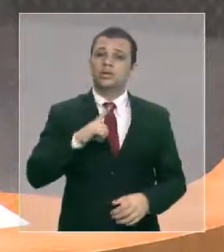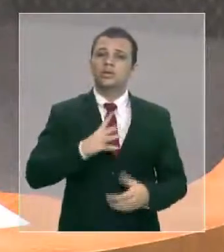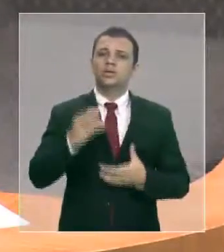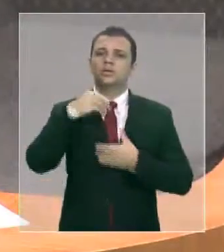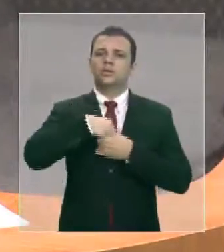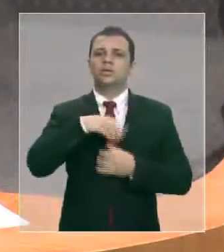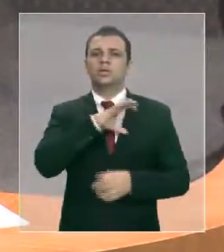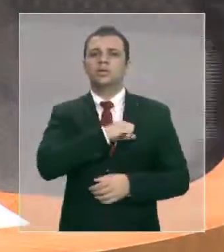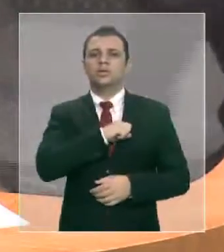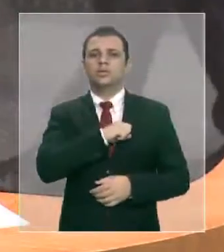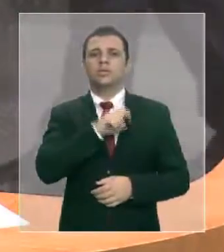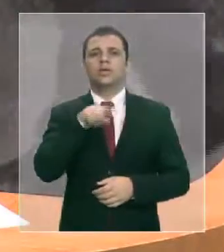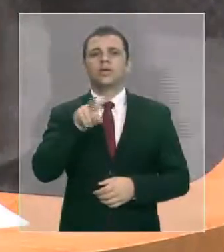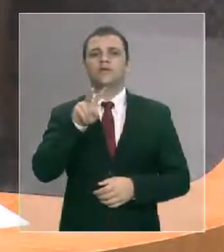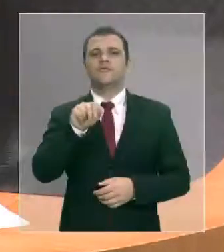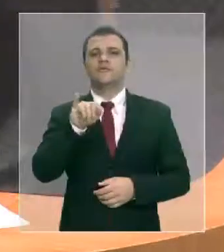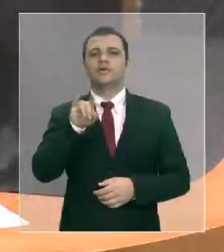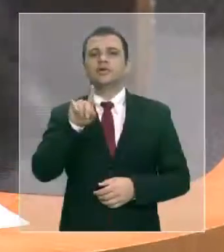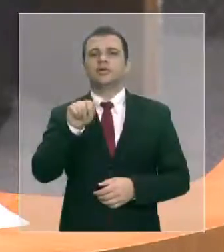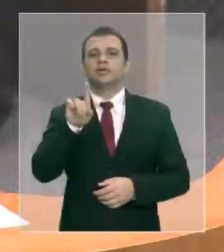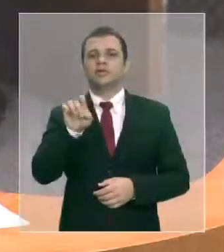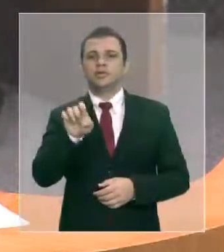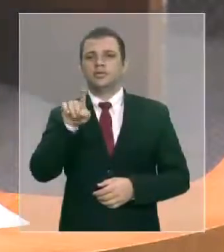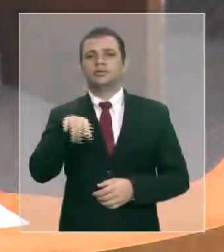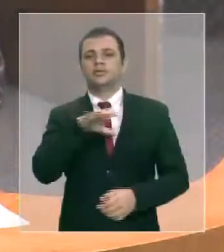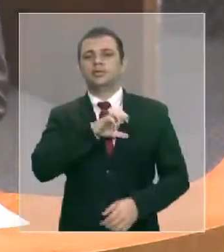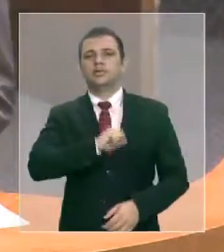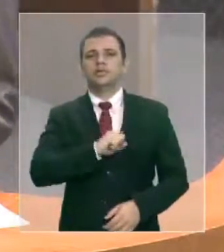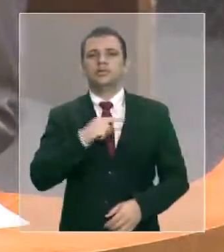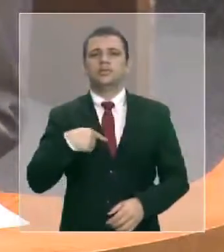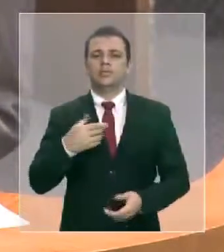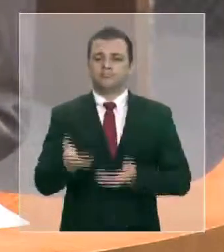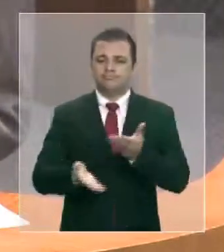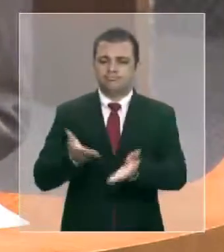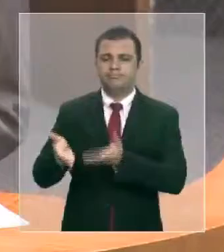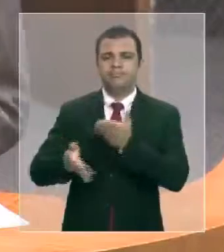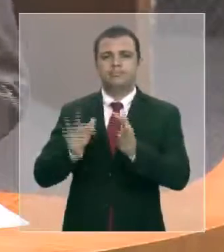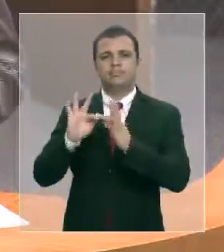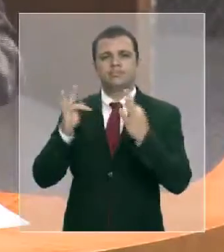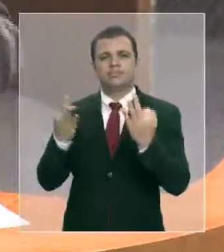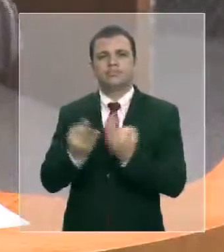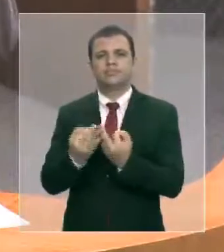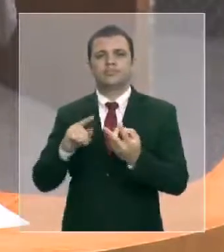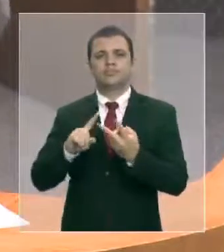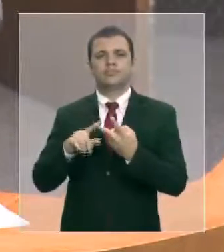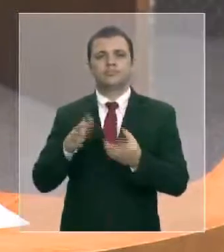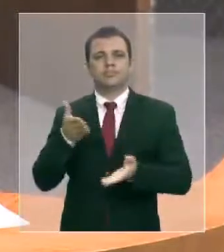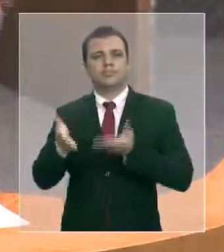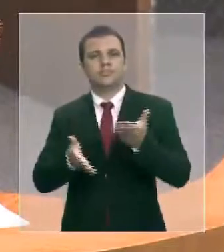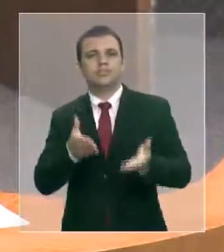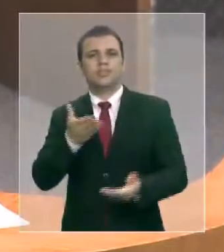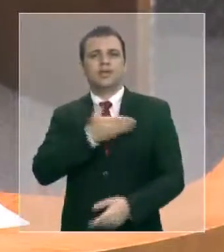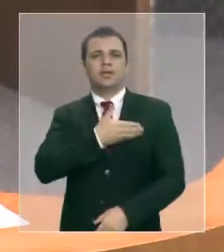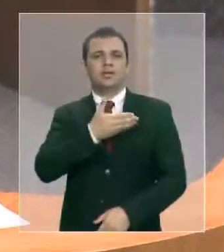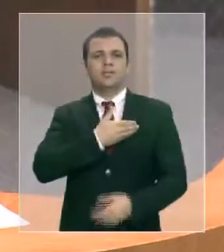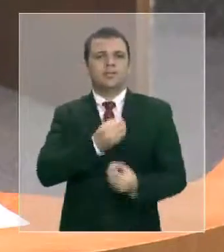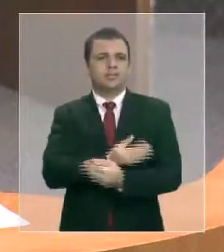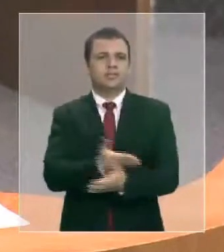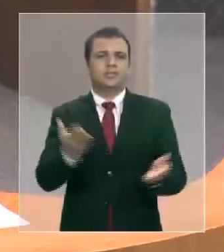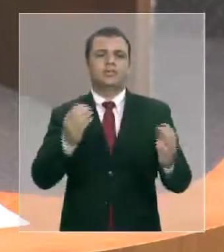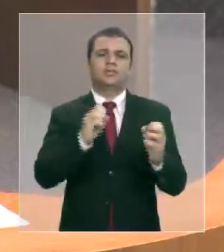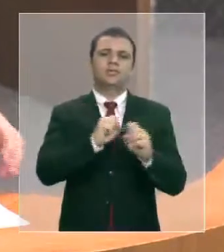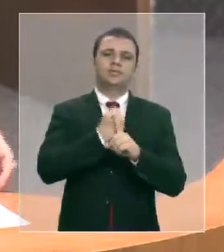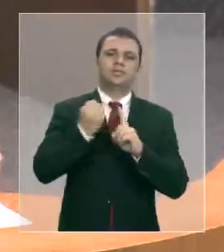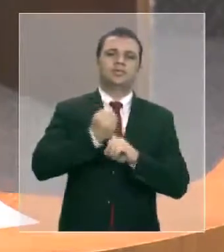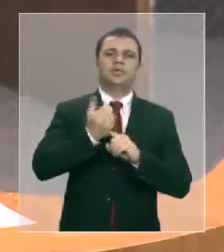amor. Aquilo que intensamente dedicam às suas famílias, dedicam aos amigos, dedicam à sociedade, ao